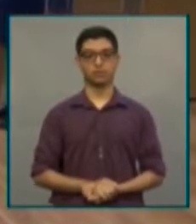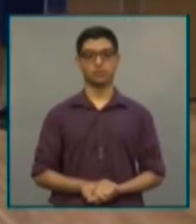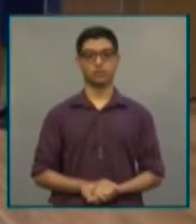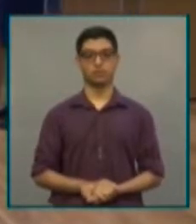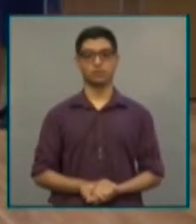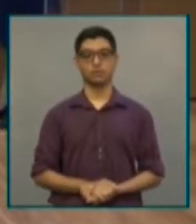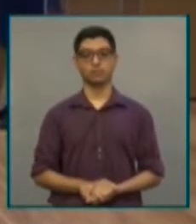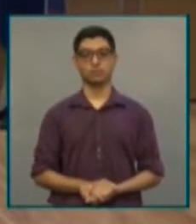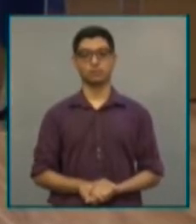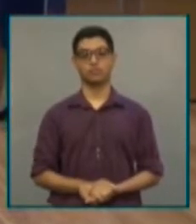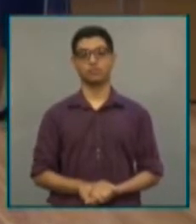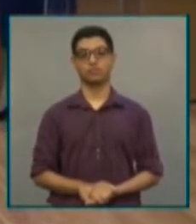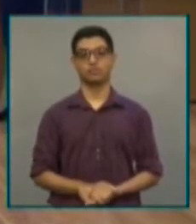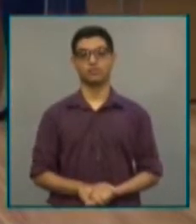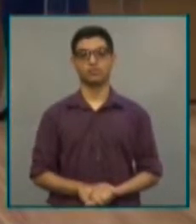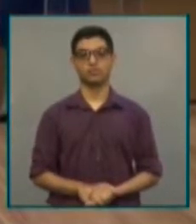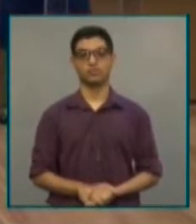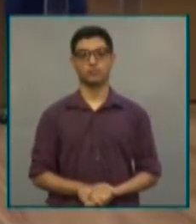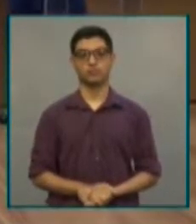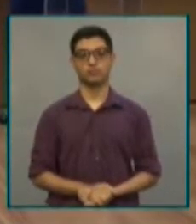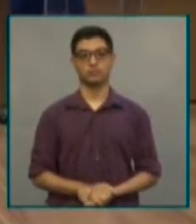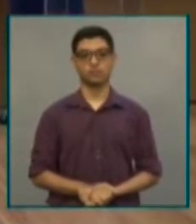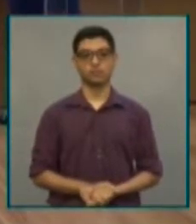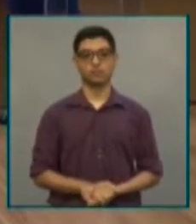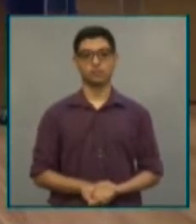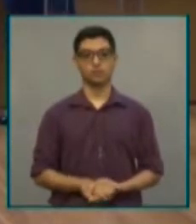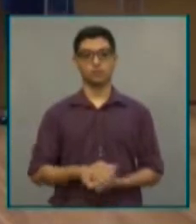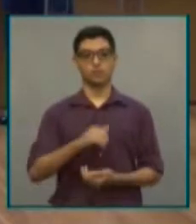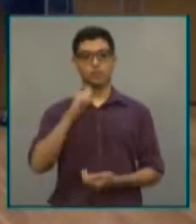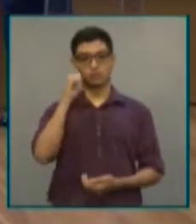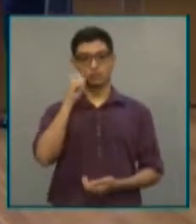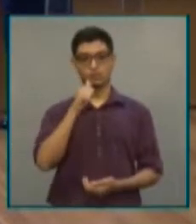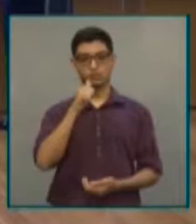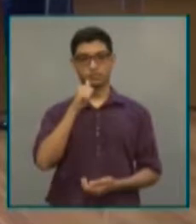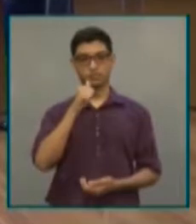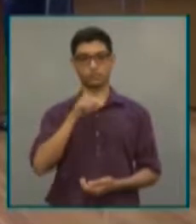candidata, tem 30 segundos para a tréplica.